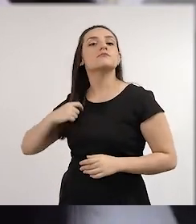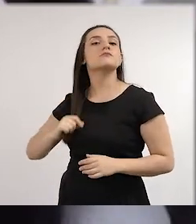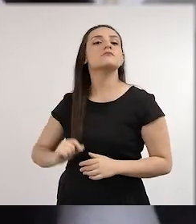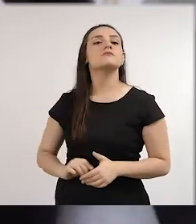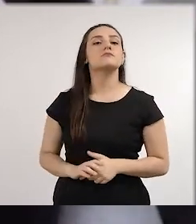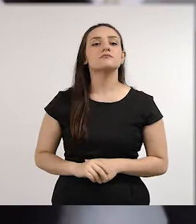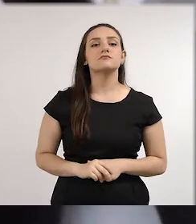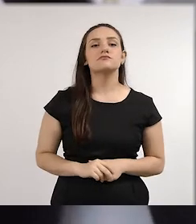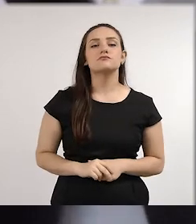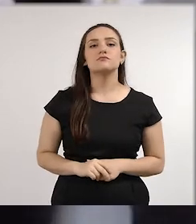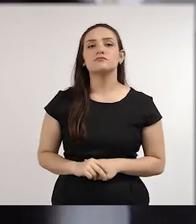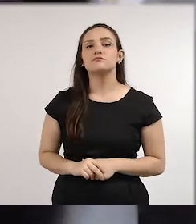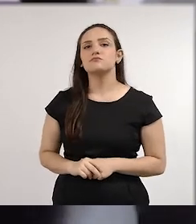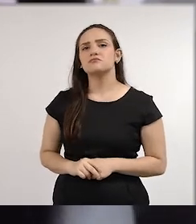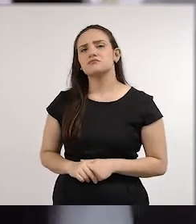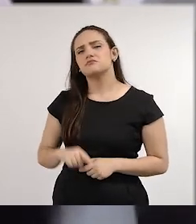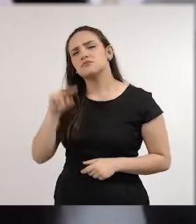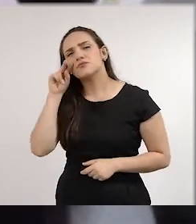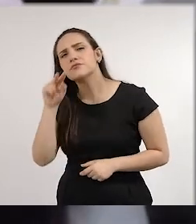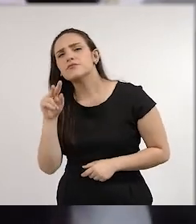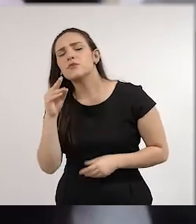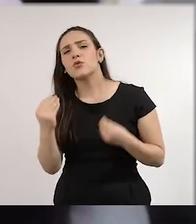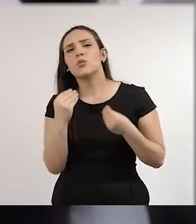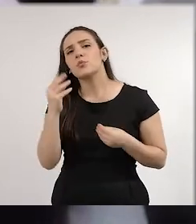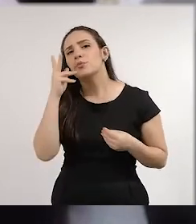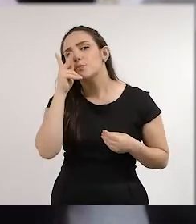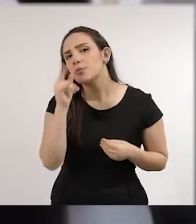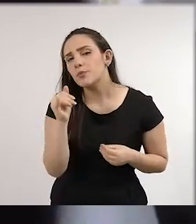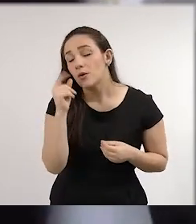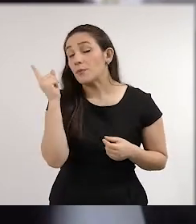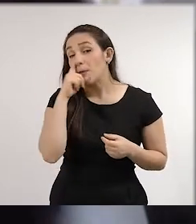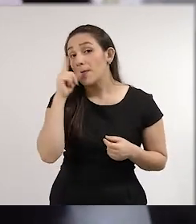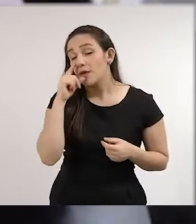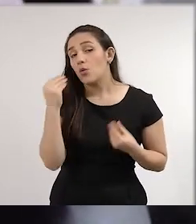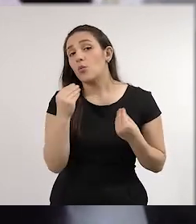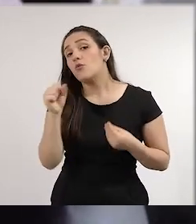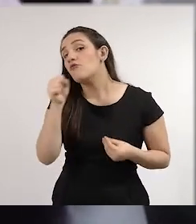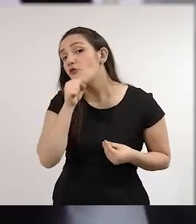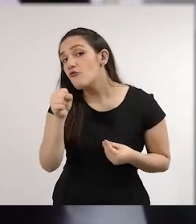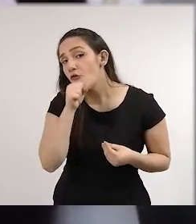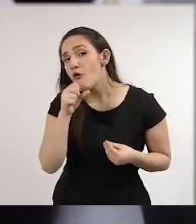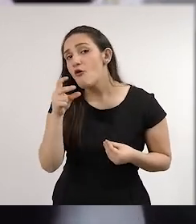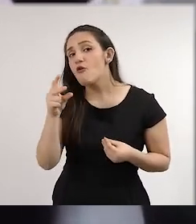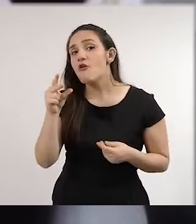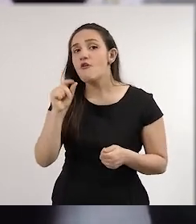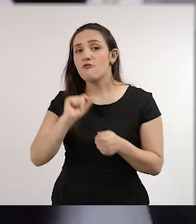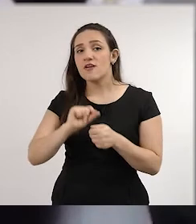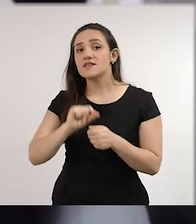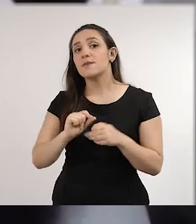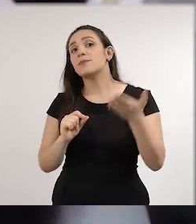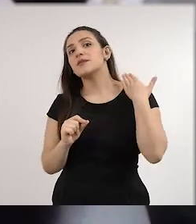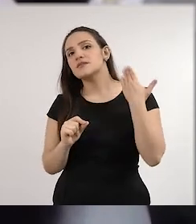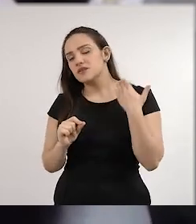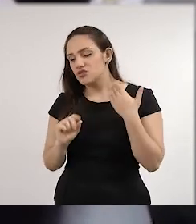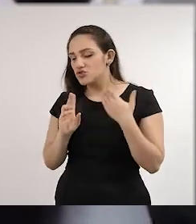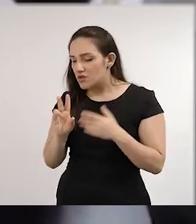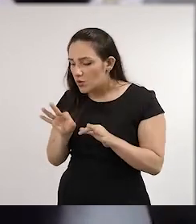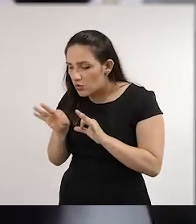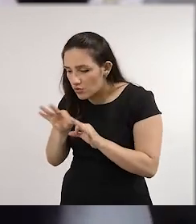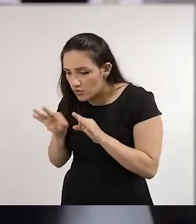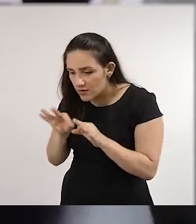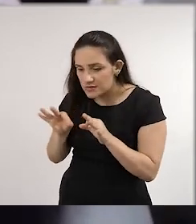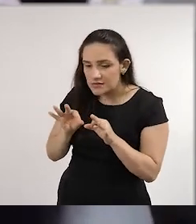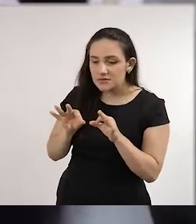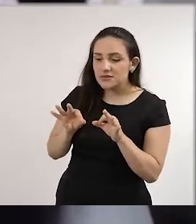fazer o que sua mãe fazia, o que sua avó fazia, o que as nossas ancestrais faziam, preparar o ninho para a chegada da